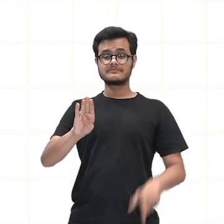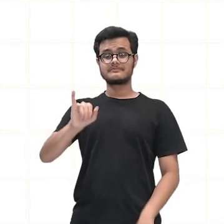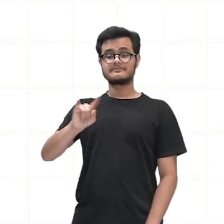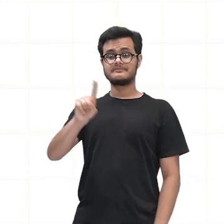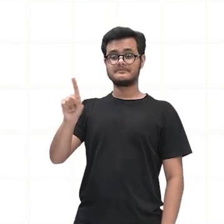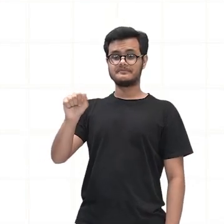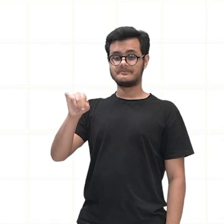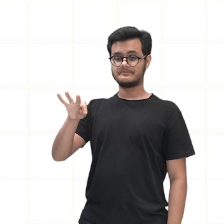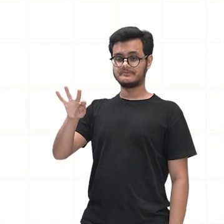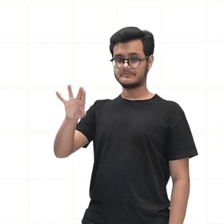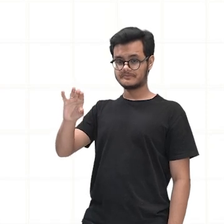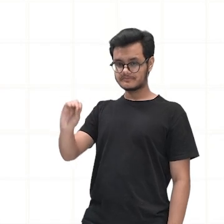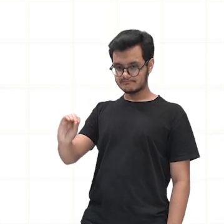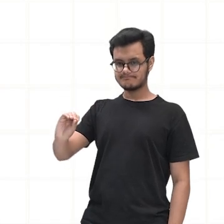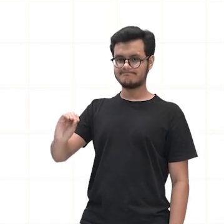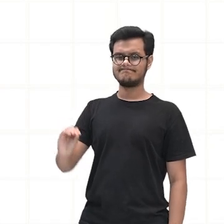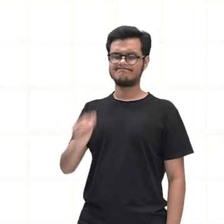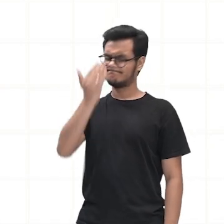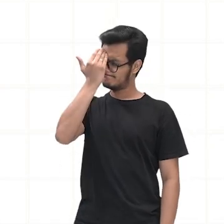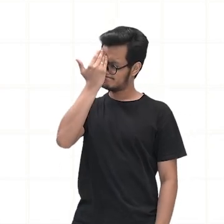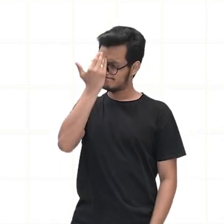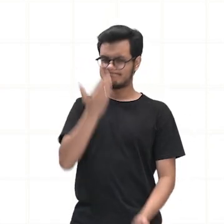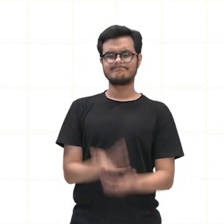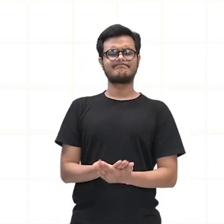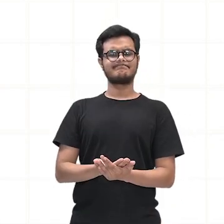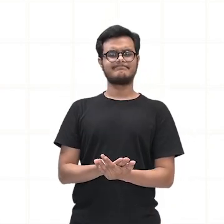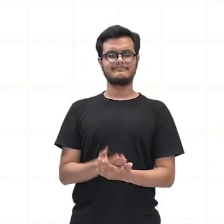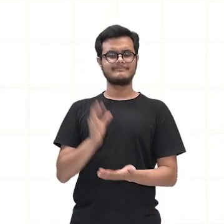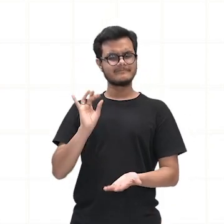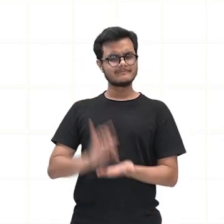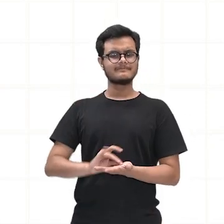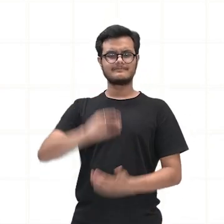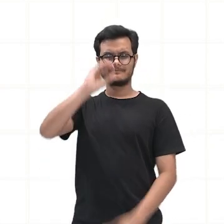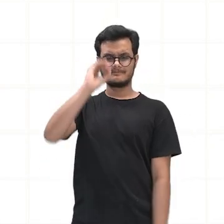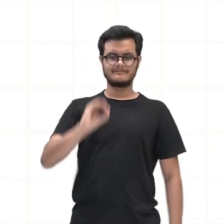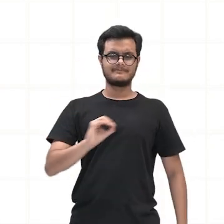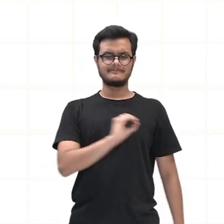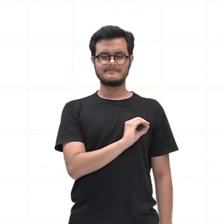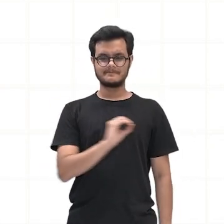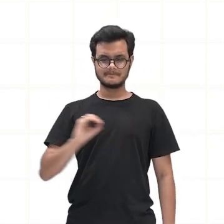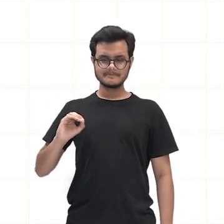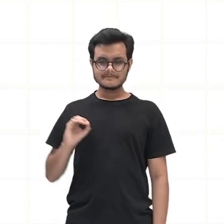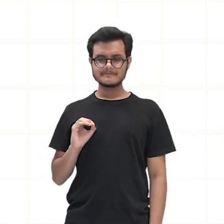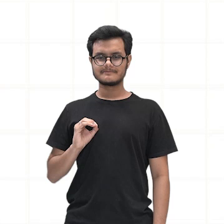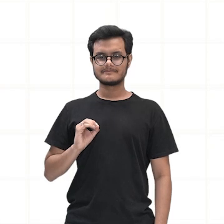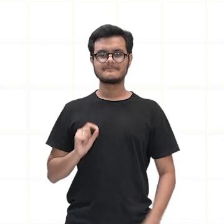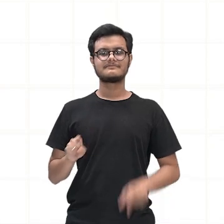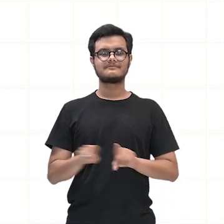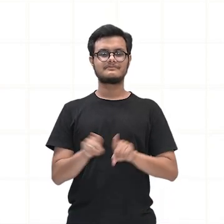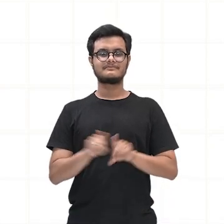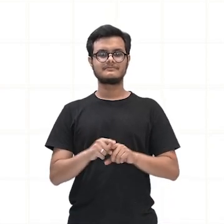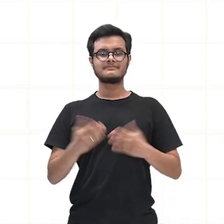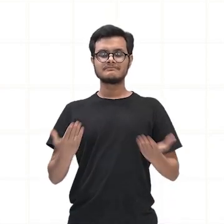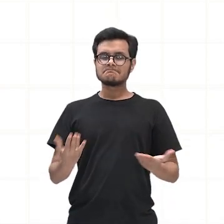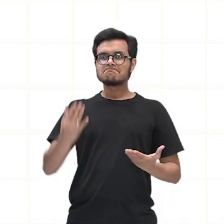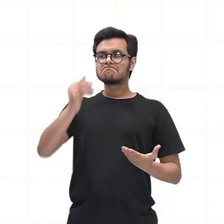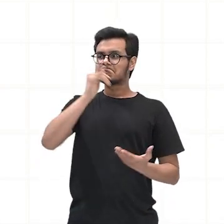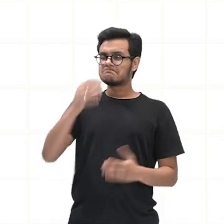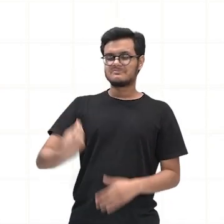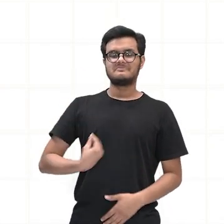eles eram fervorosos do cristianismo e traziam para dentro das suas